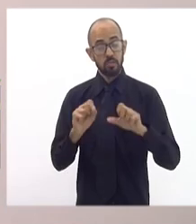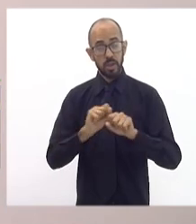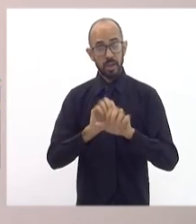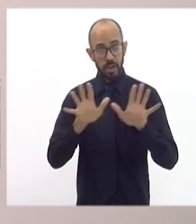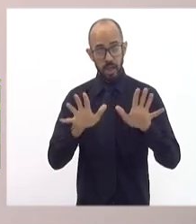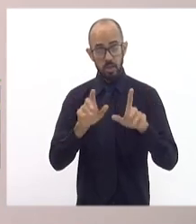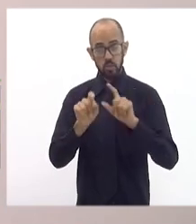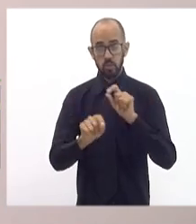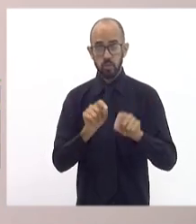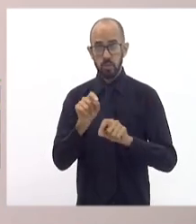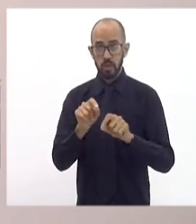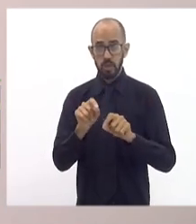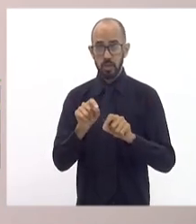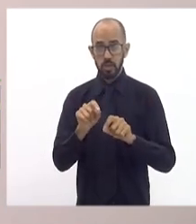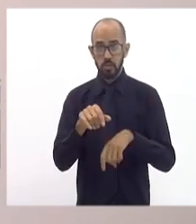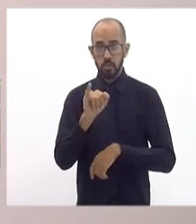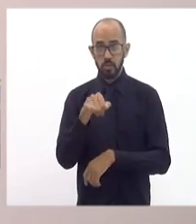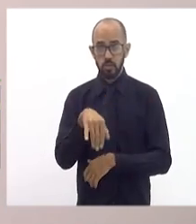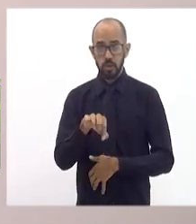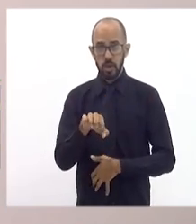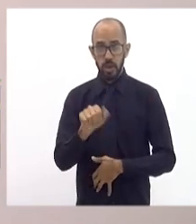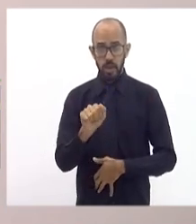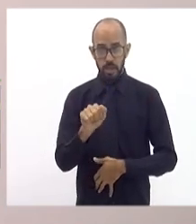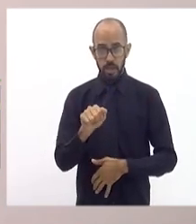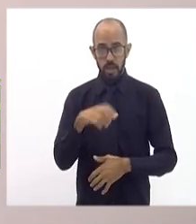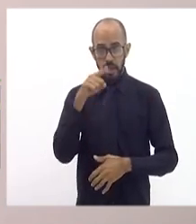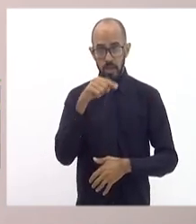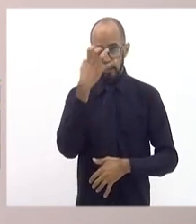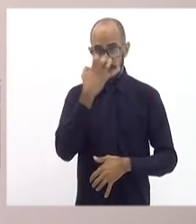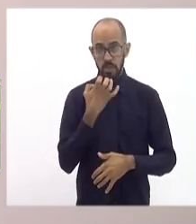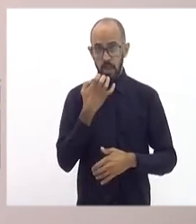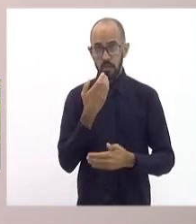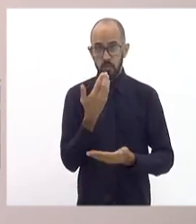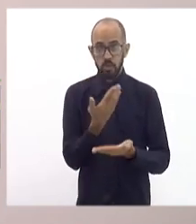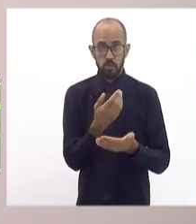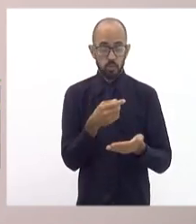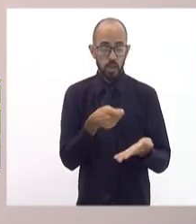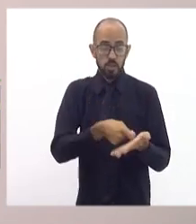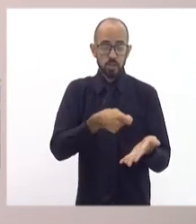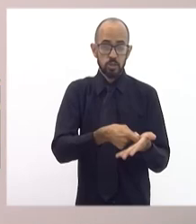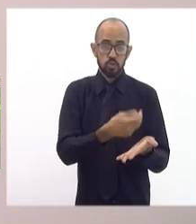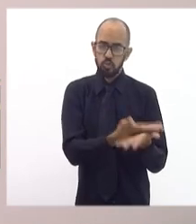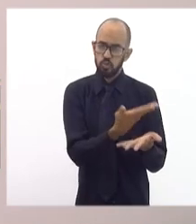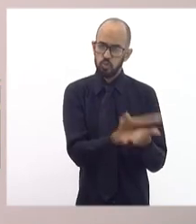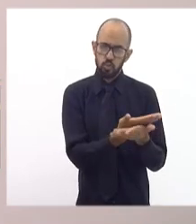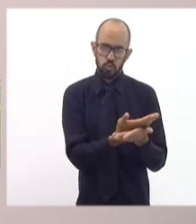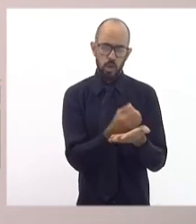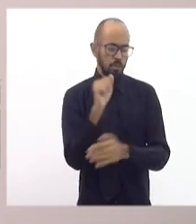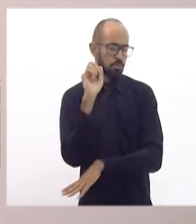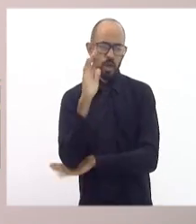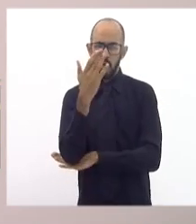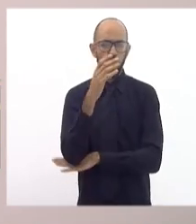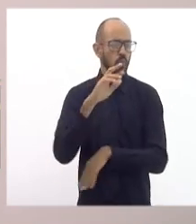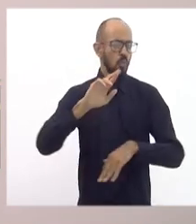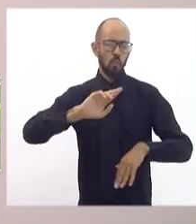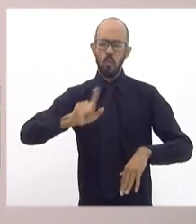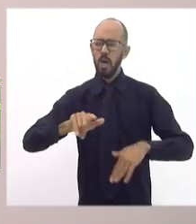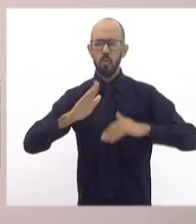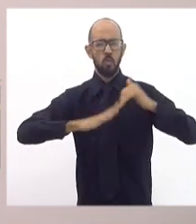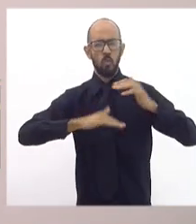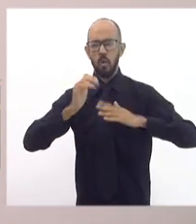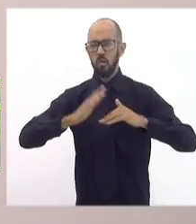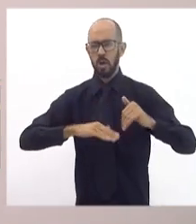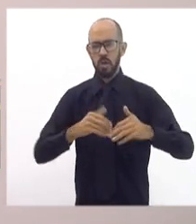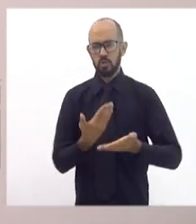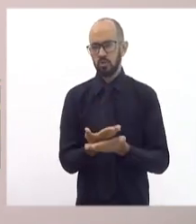que o crime não é muito sério quando cobras estudos ambientais e não é qualquer estudo que passa E pelo que eu vi